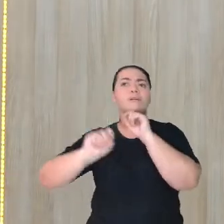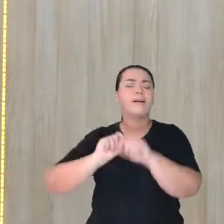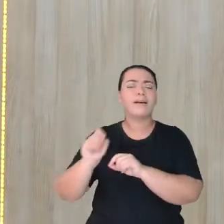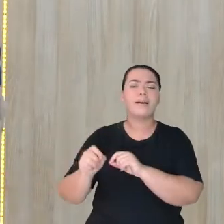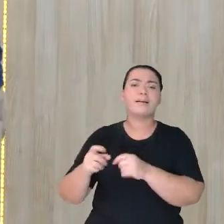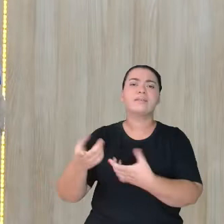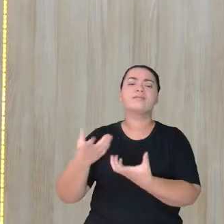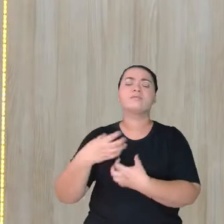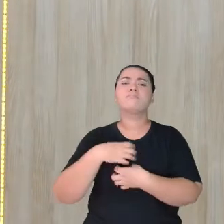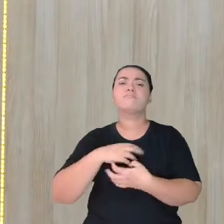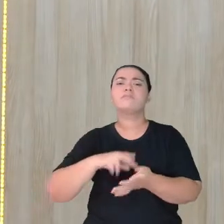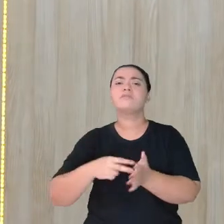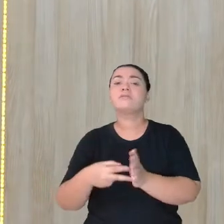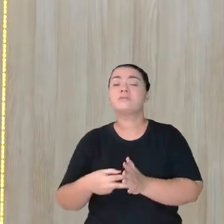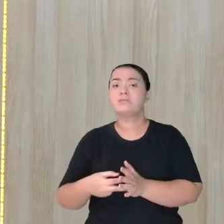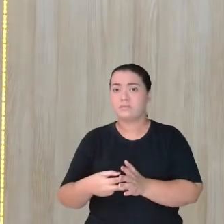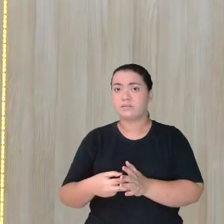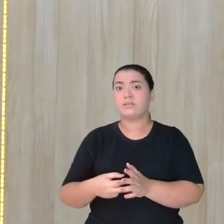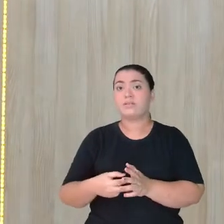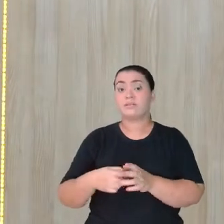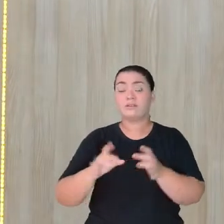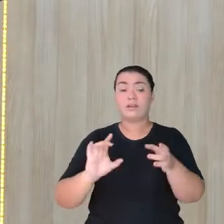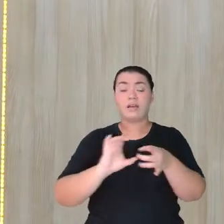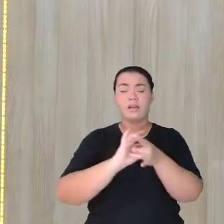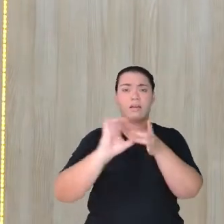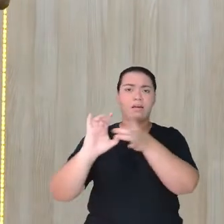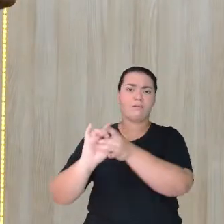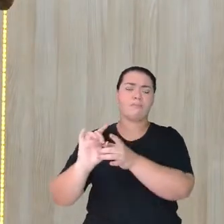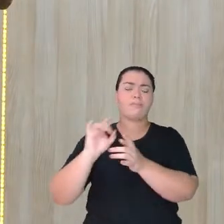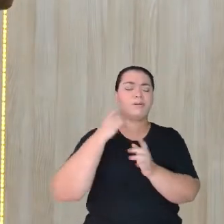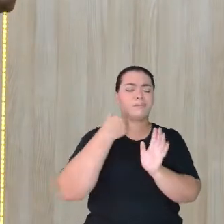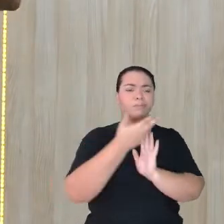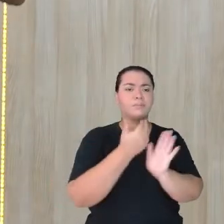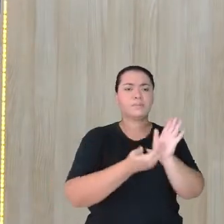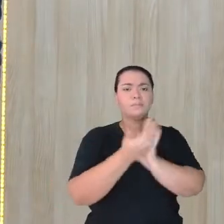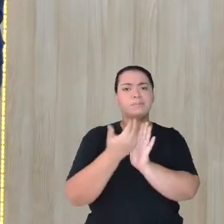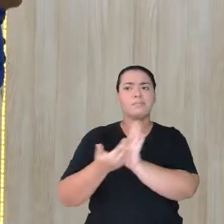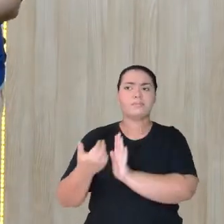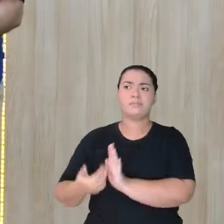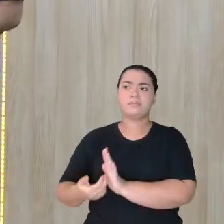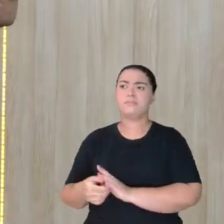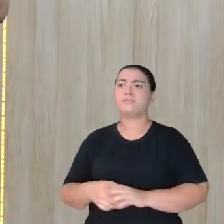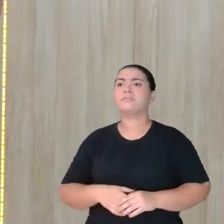vai dar uma outra ideia, né, àquilo que eles estão querendo, né,